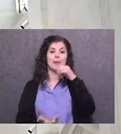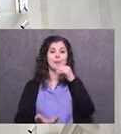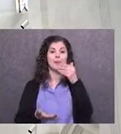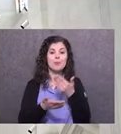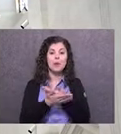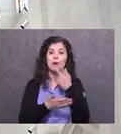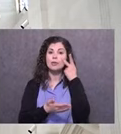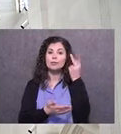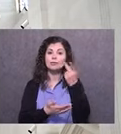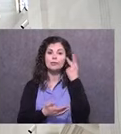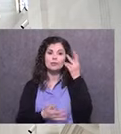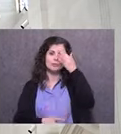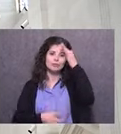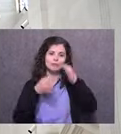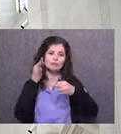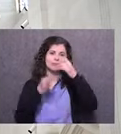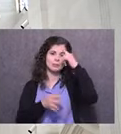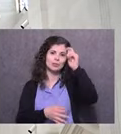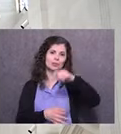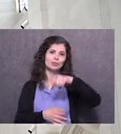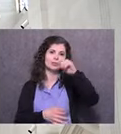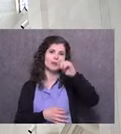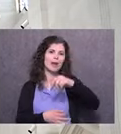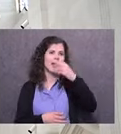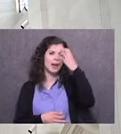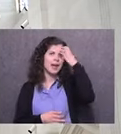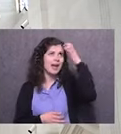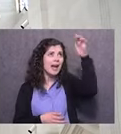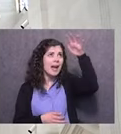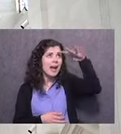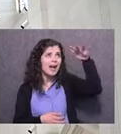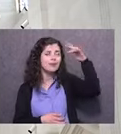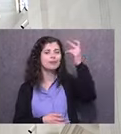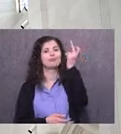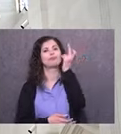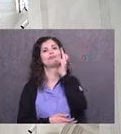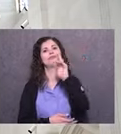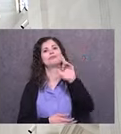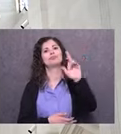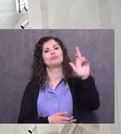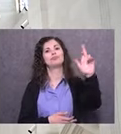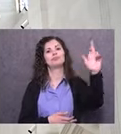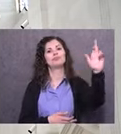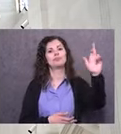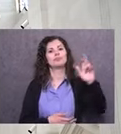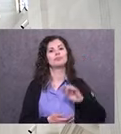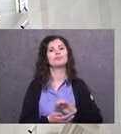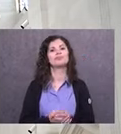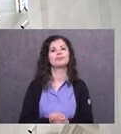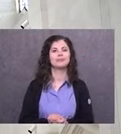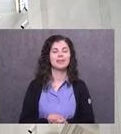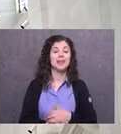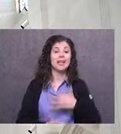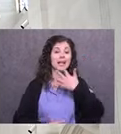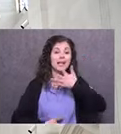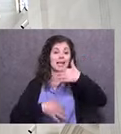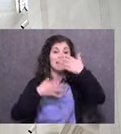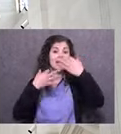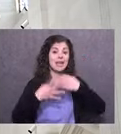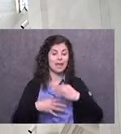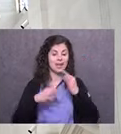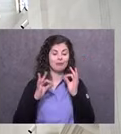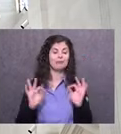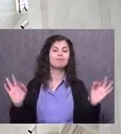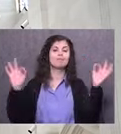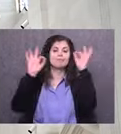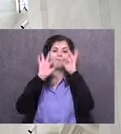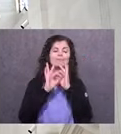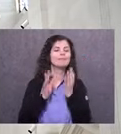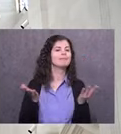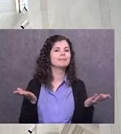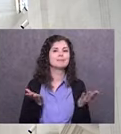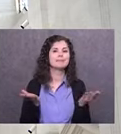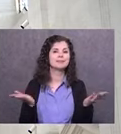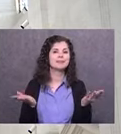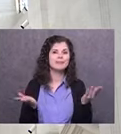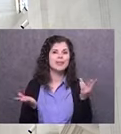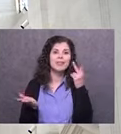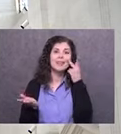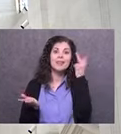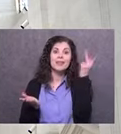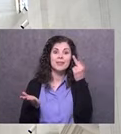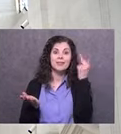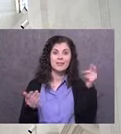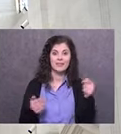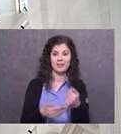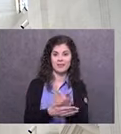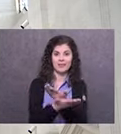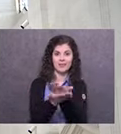vivos e os mortos, e o seu reino não terá fim. Creio no Espírito Santo, Senhor que